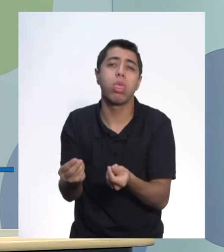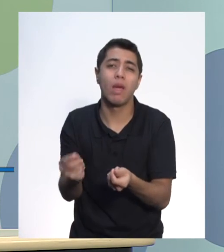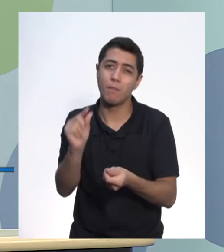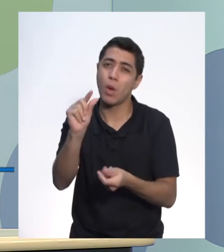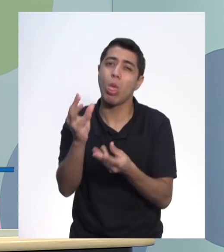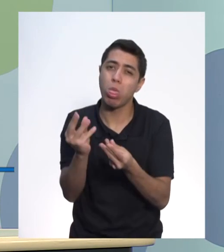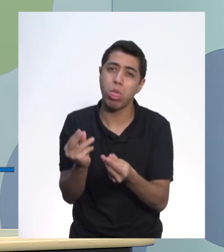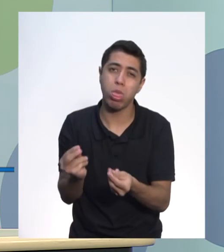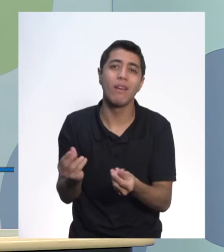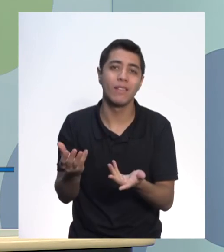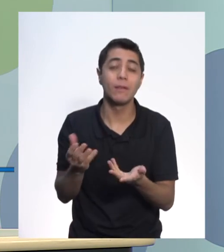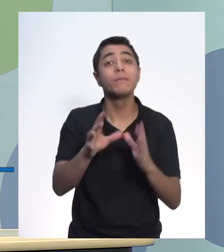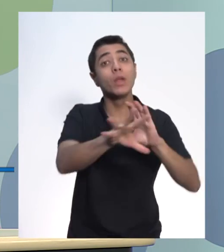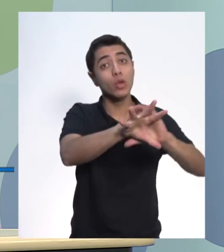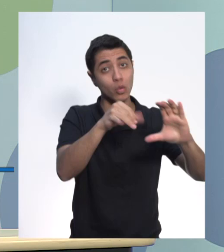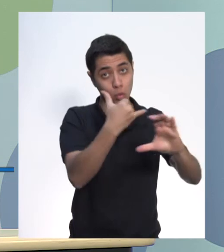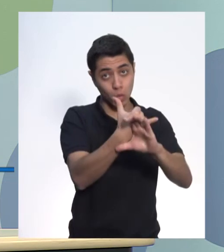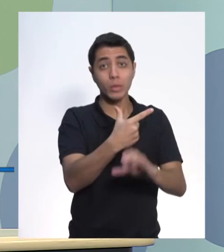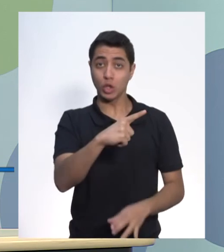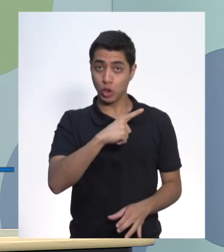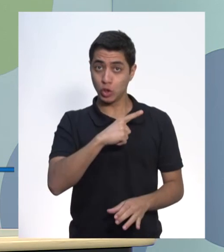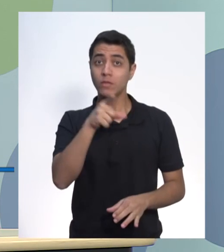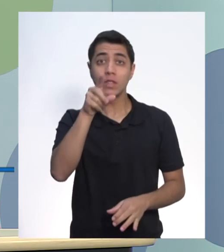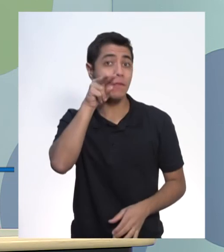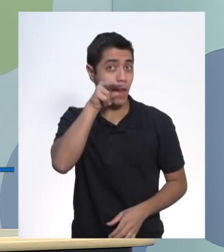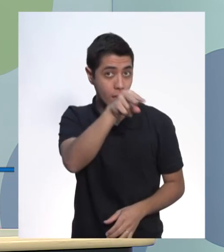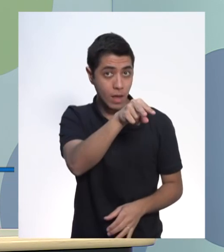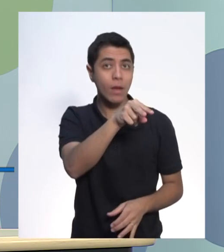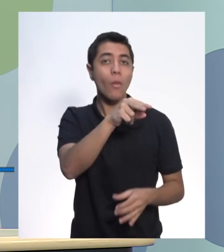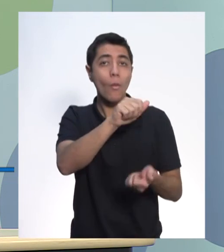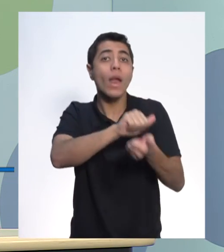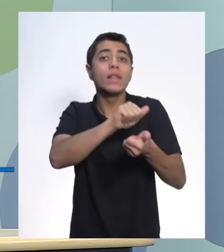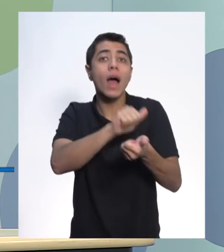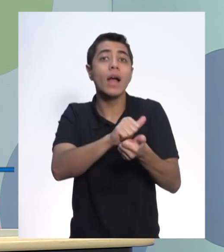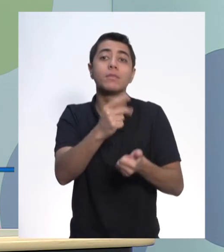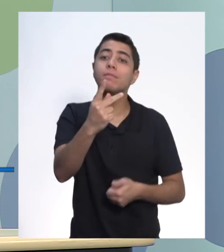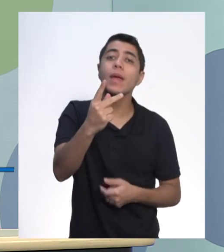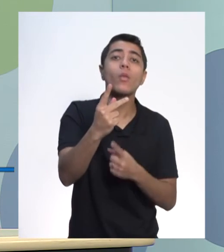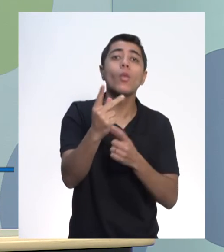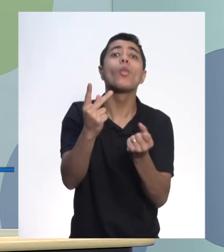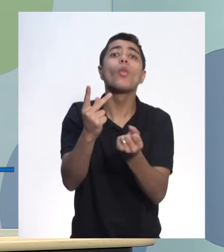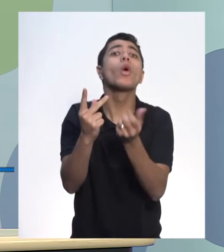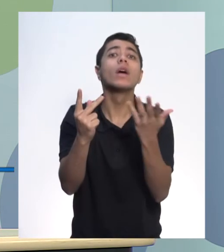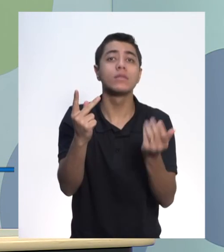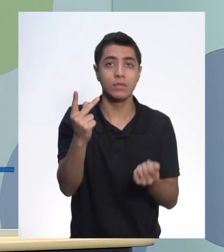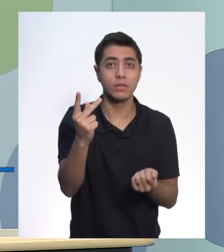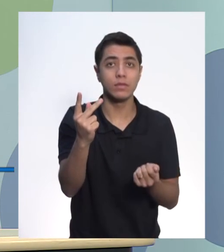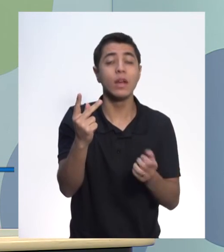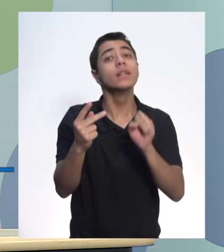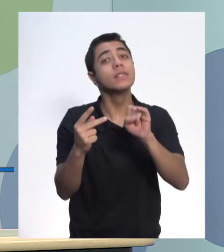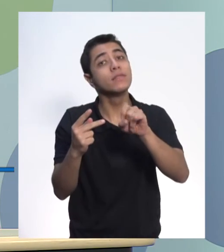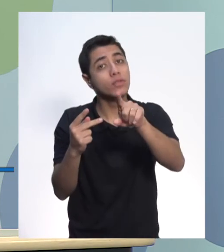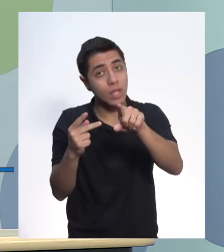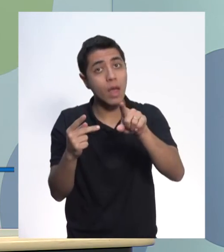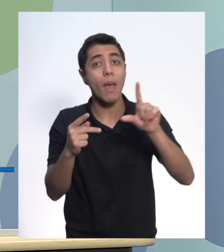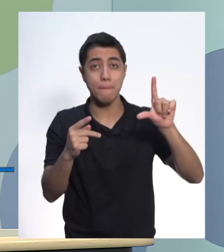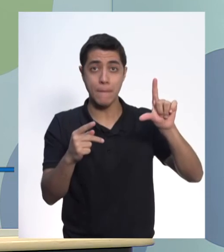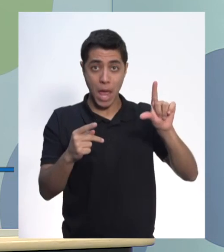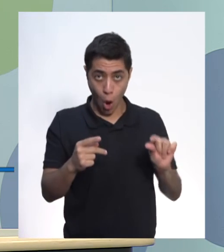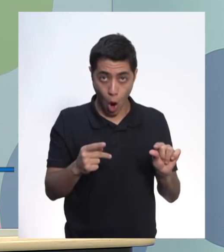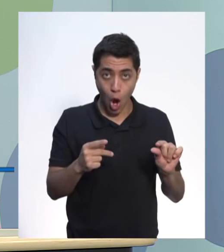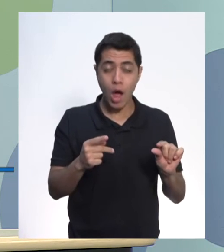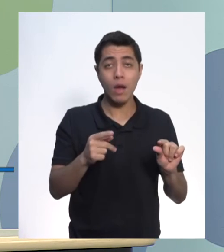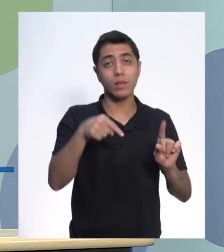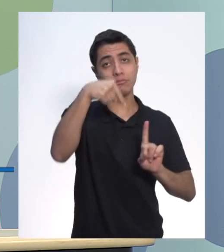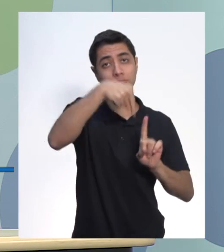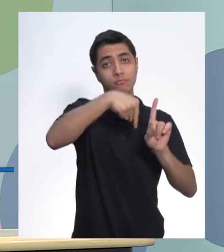ela vai dizer qual é a quantidade de dados que está sendo enviados. Então, se eu vejo uma qualidade menor, eu gasto menos dados, mas eu perco em detalhes. Então, isso também